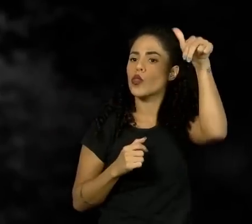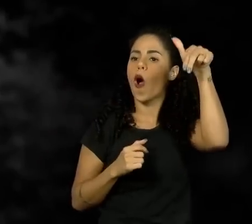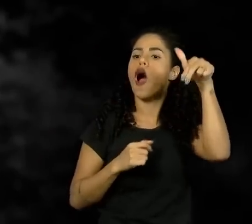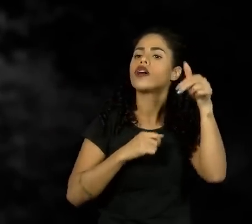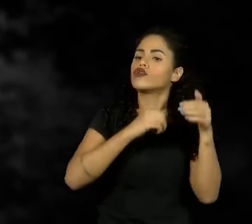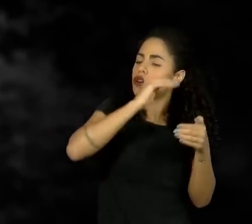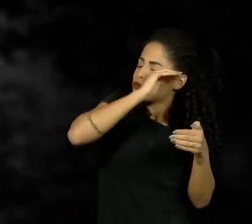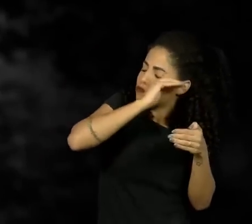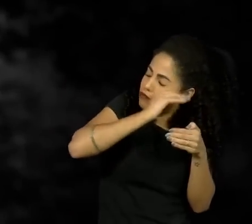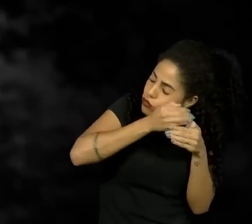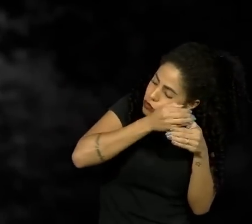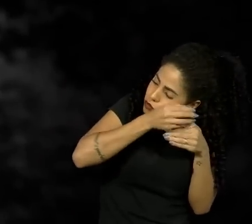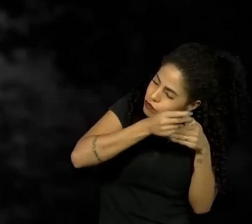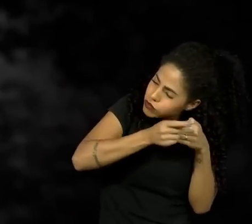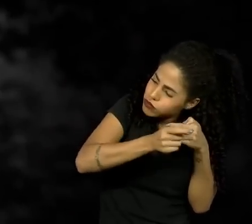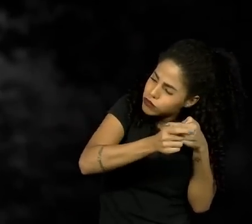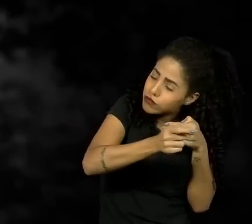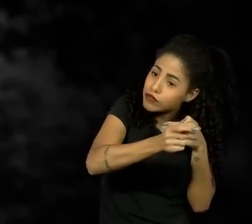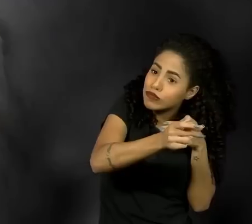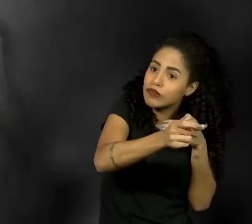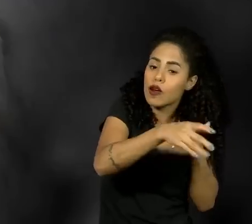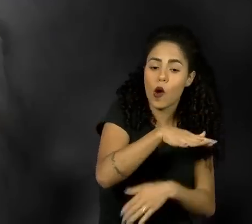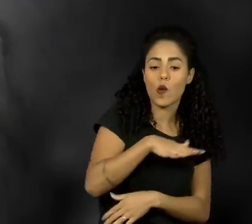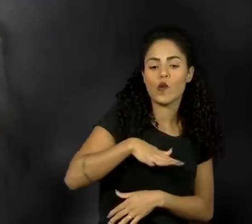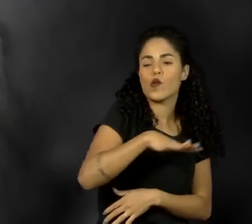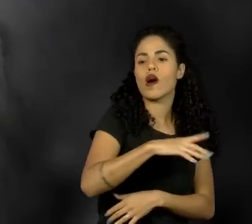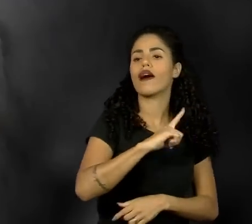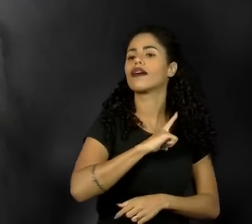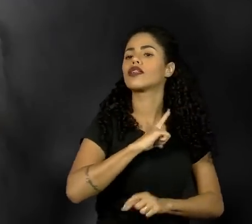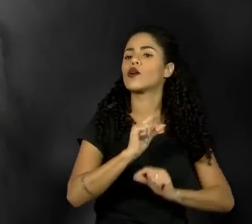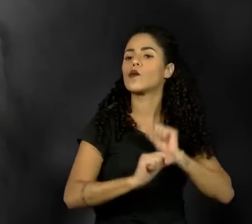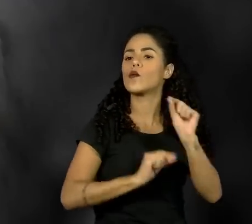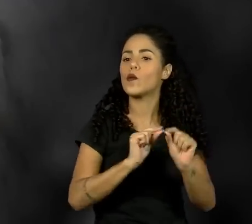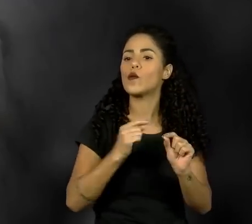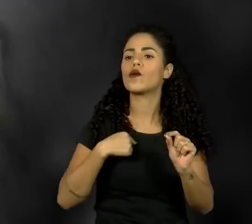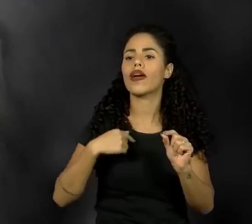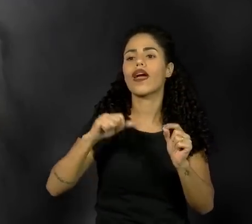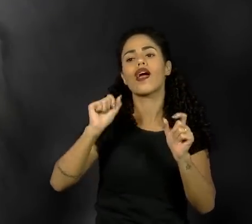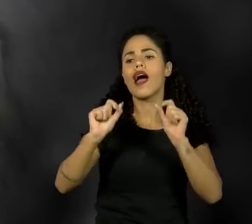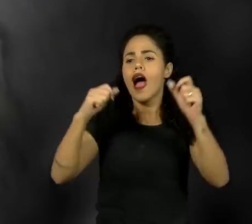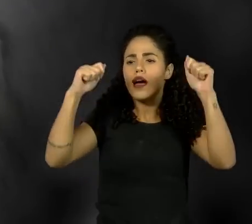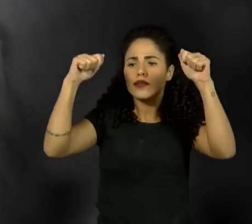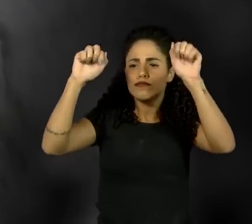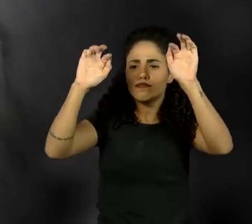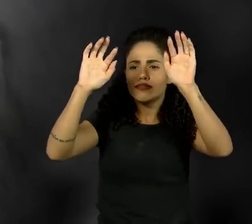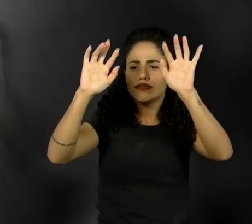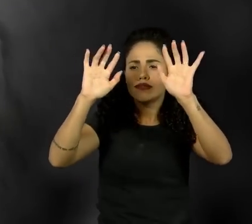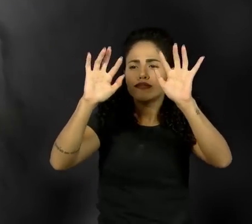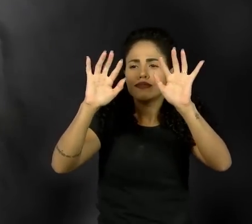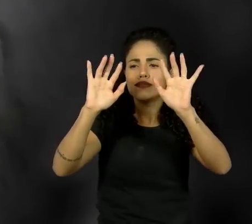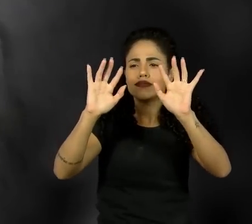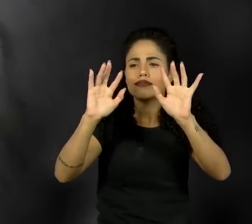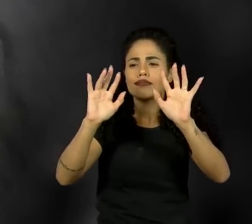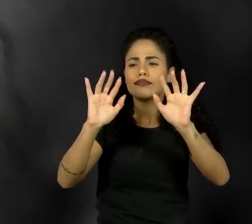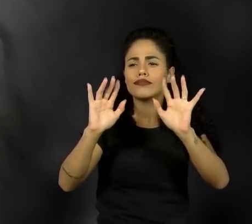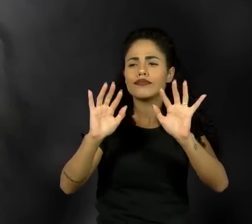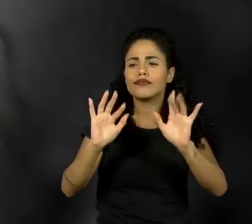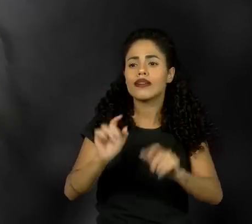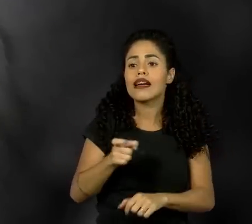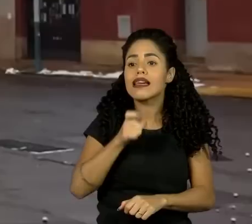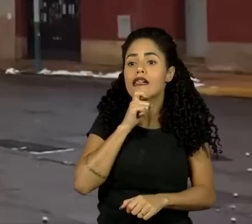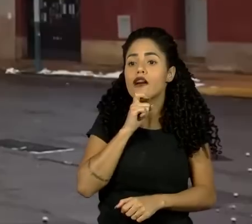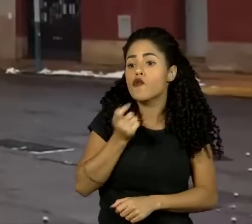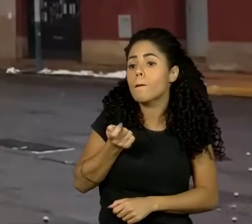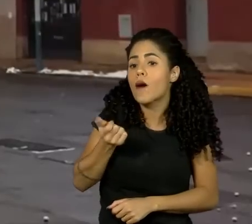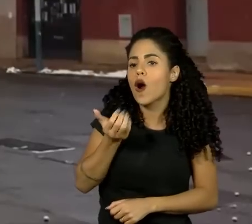dormem durante o inverno porque são regiões que têm uma quantidade de neve muito grande, muito pouca comida. Então você veja que é uma